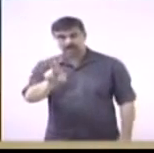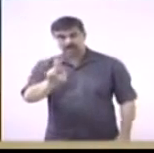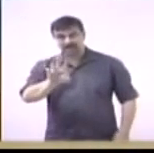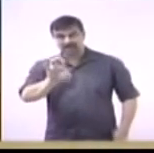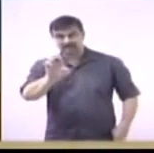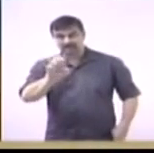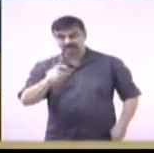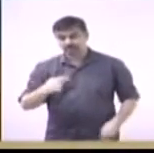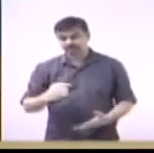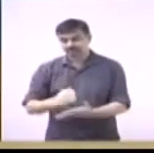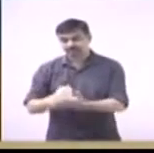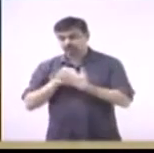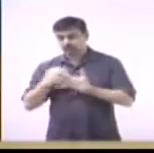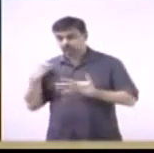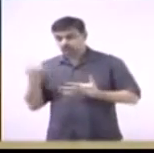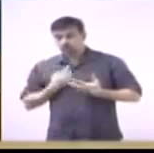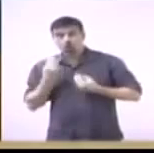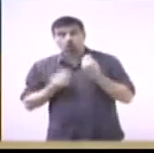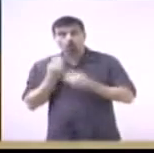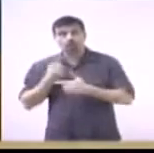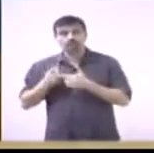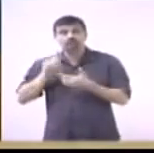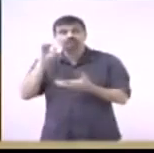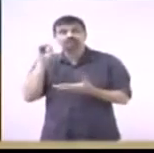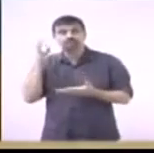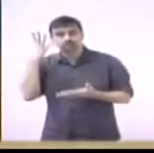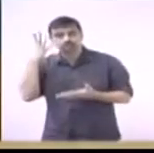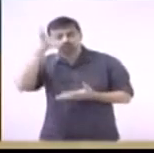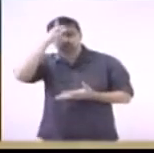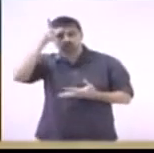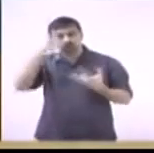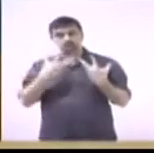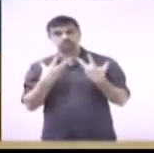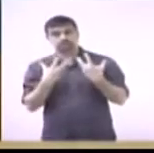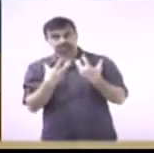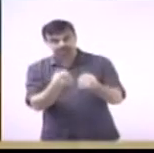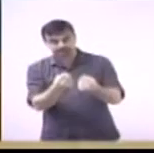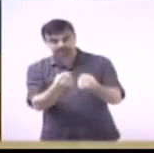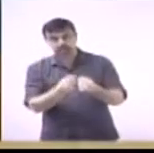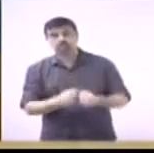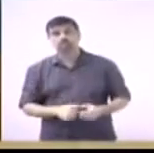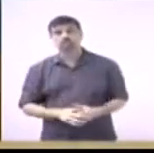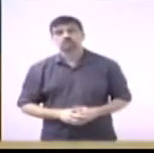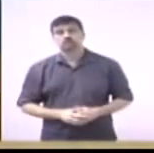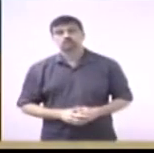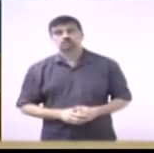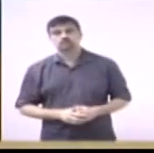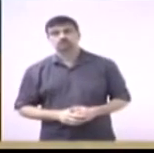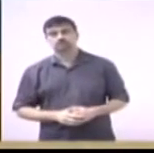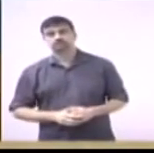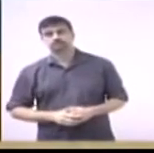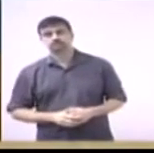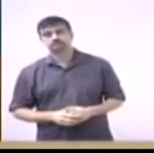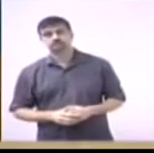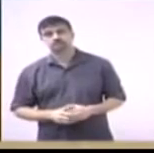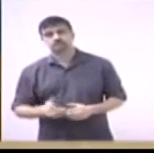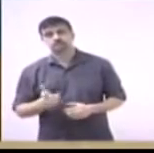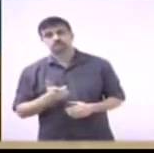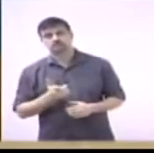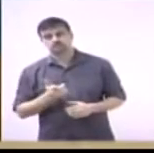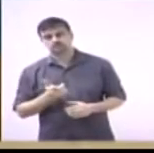caminho e achar uma solução, junto que o prefeito acabou acatando, que fosse